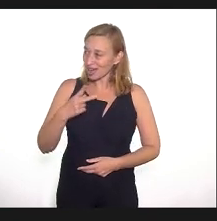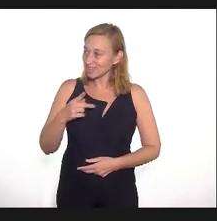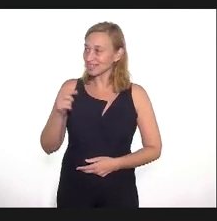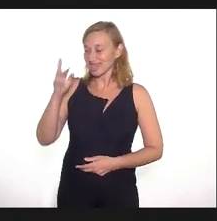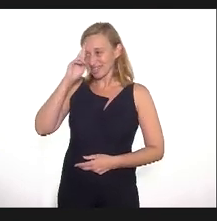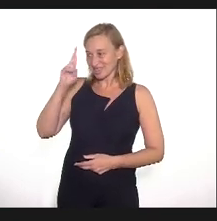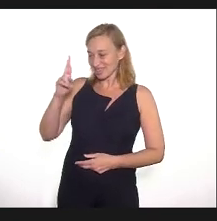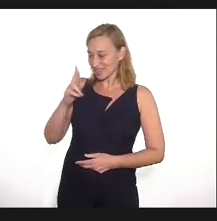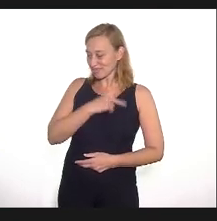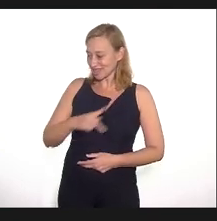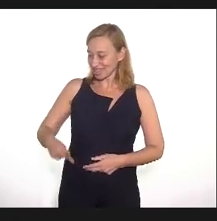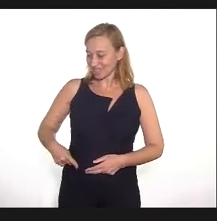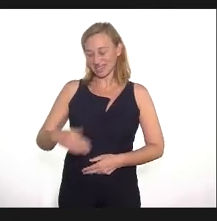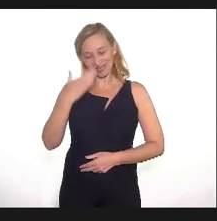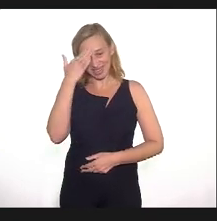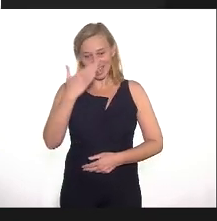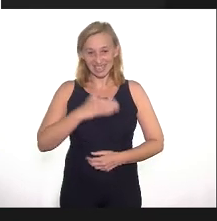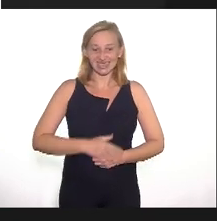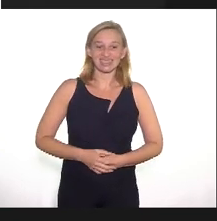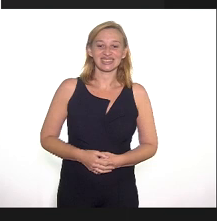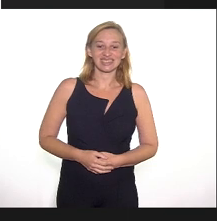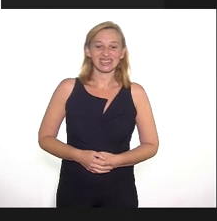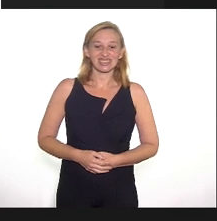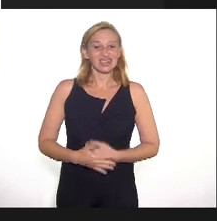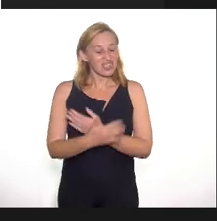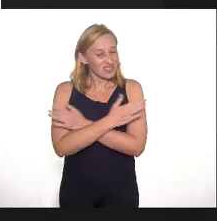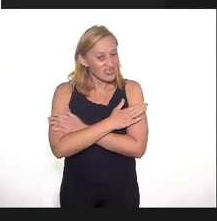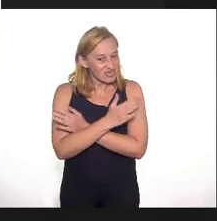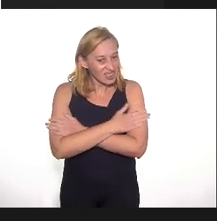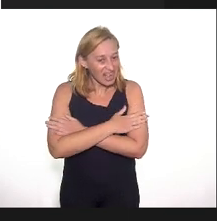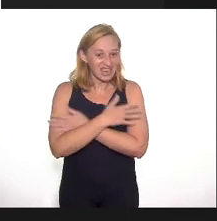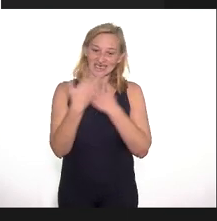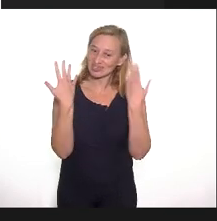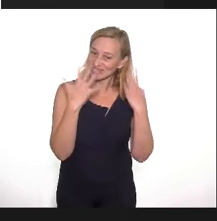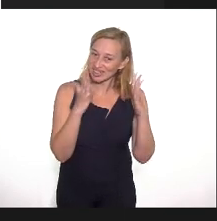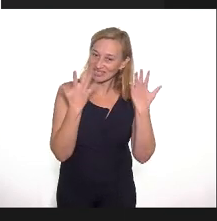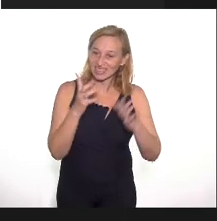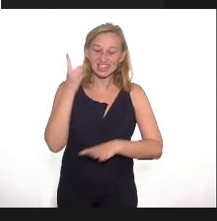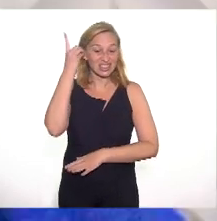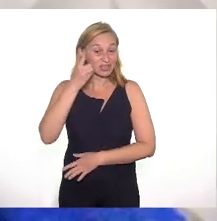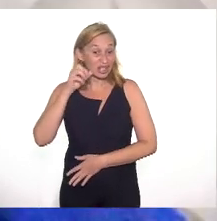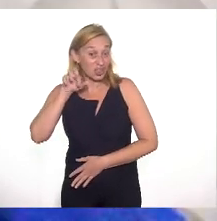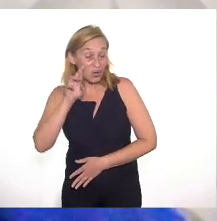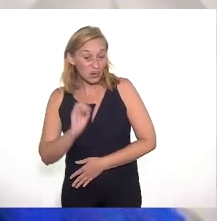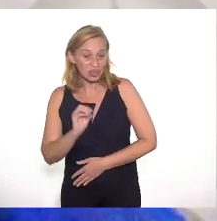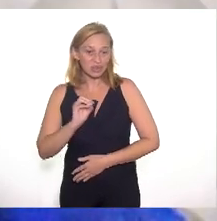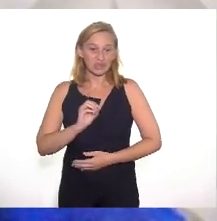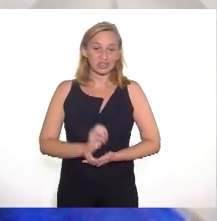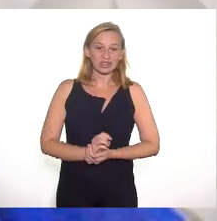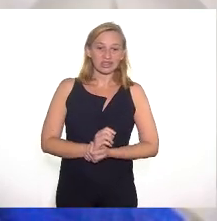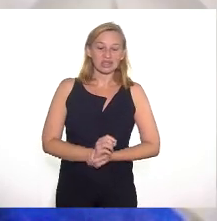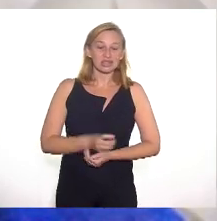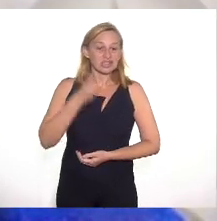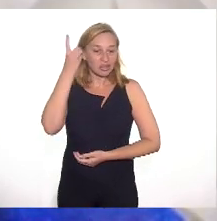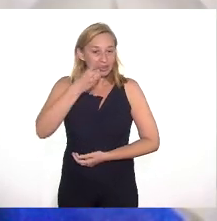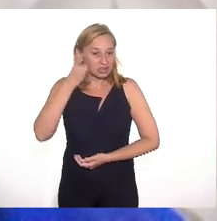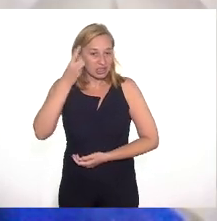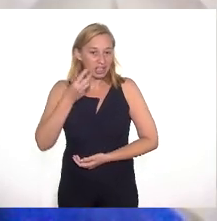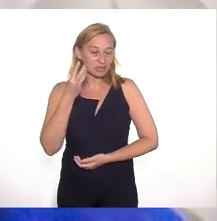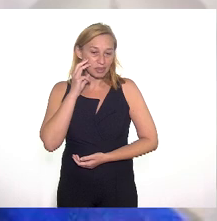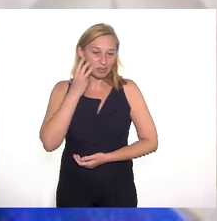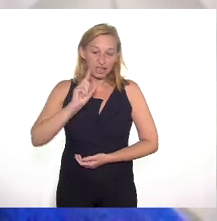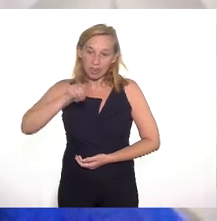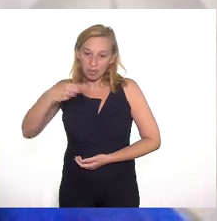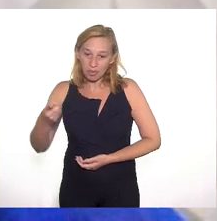presidente. Então, muito obrigado, presidente. Um abraço, parabéns, deputado Eurico. O próximo orador inscrito é o deputado Márcio Pacheco, em